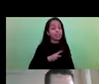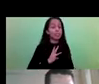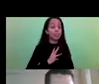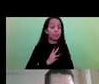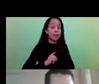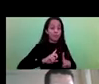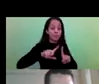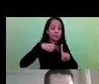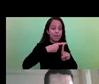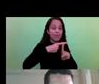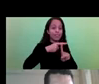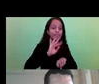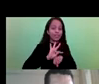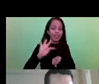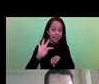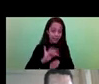matriz integrada.